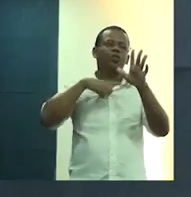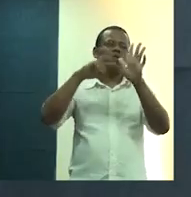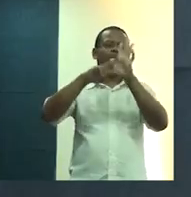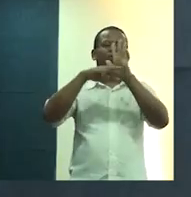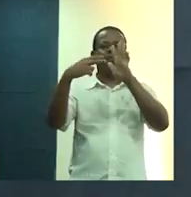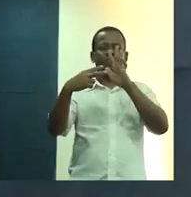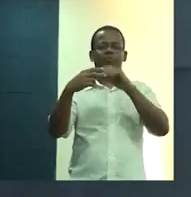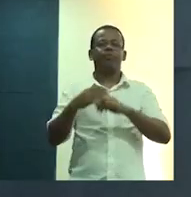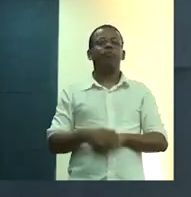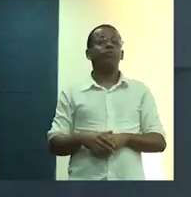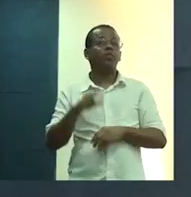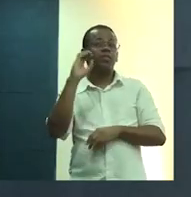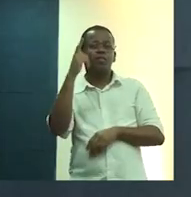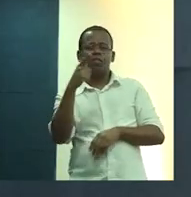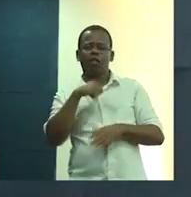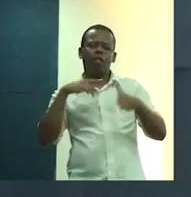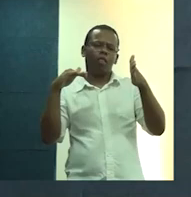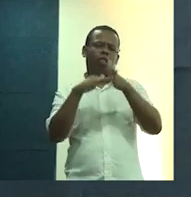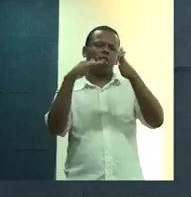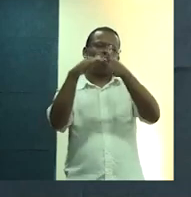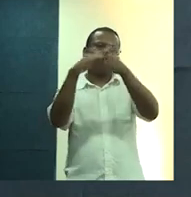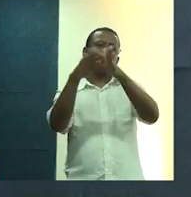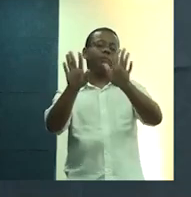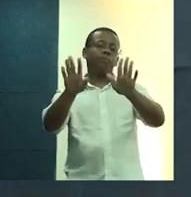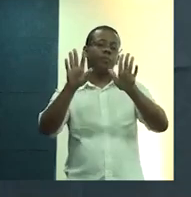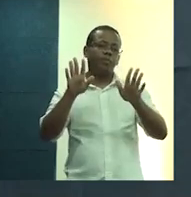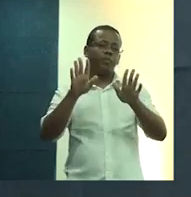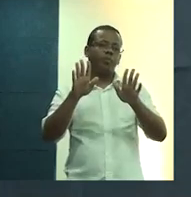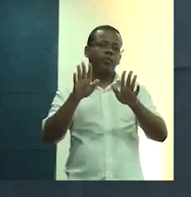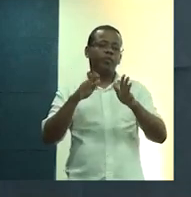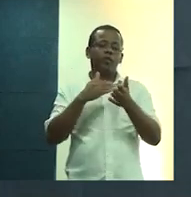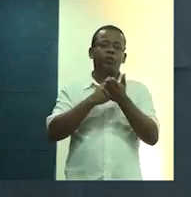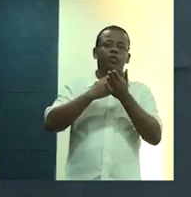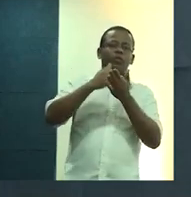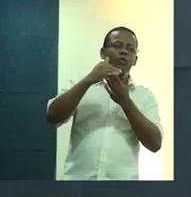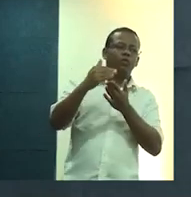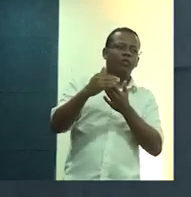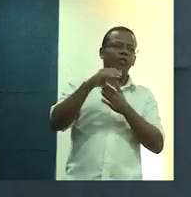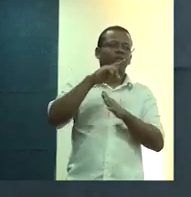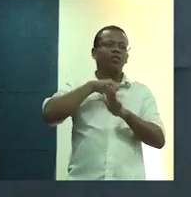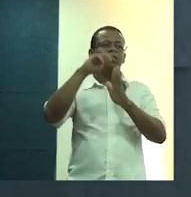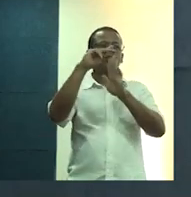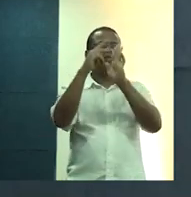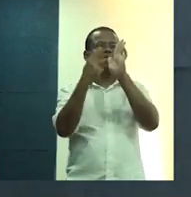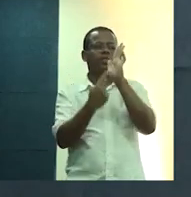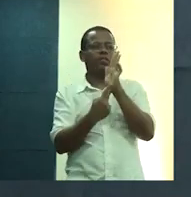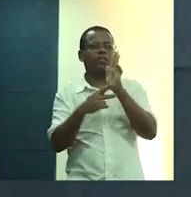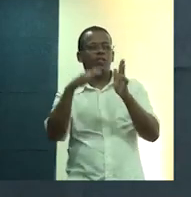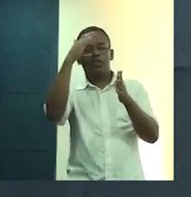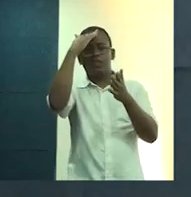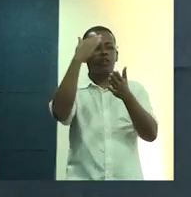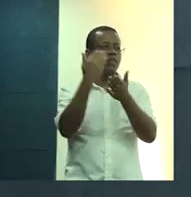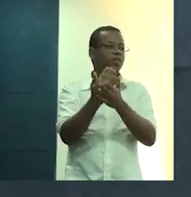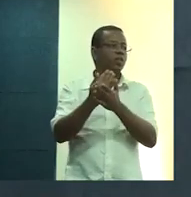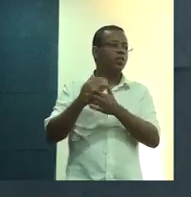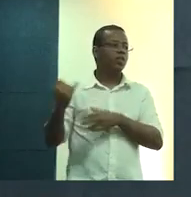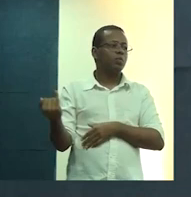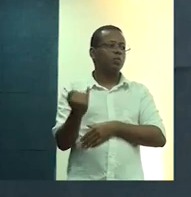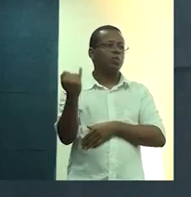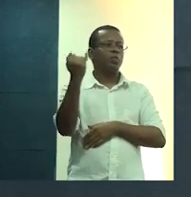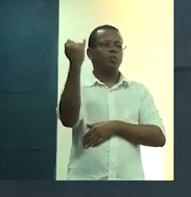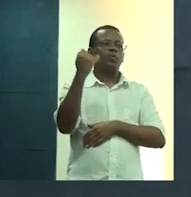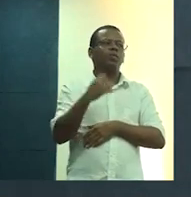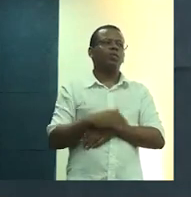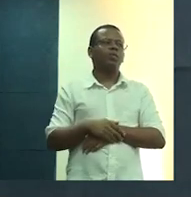desses fatores é óbvio que a gente tem algumas limitações mas esse é um um de partida pra gente já lançar o programa acreditamos que é um indicador